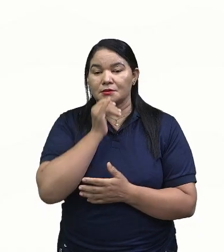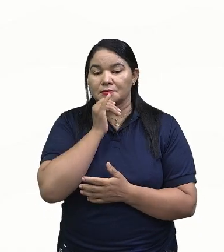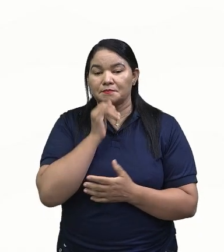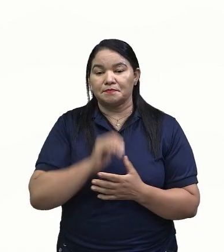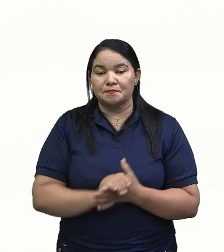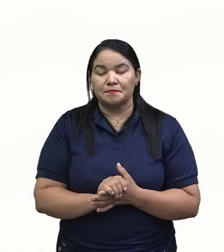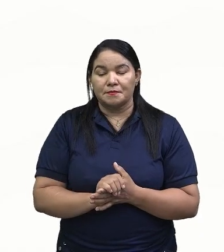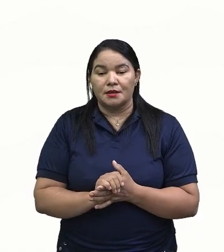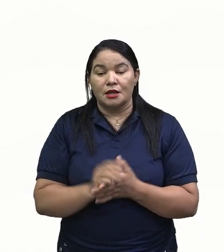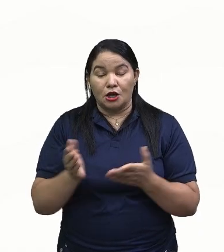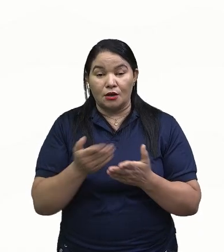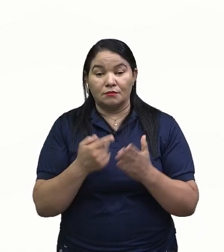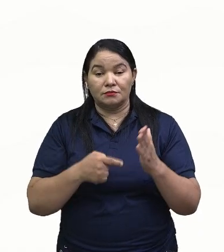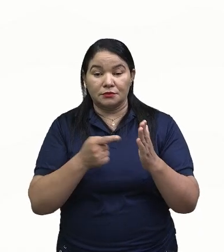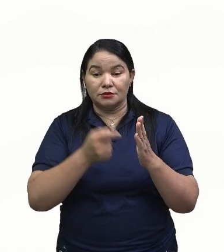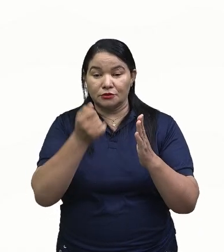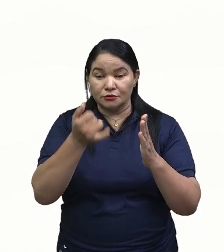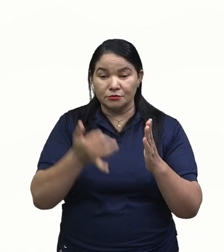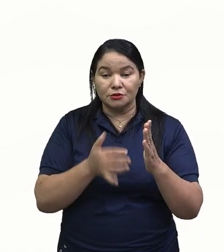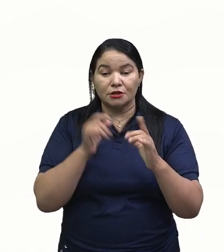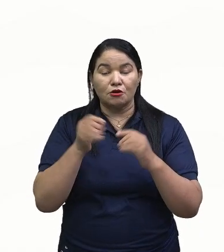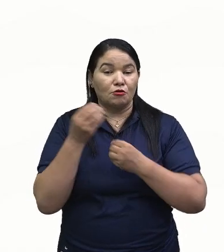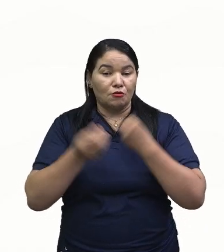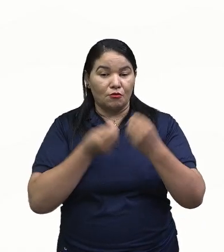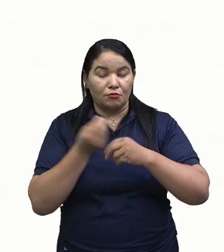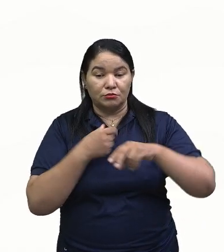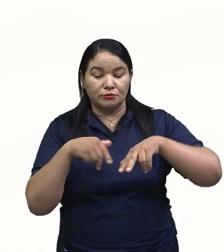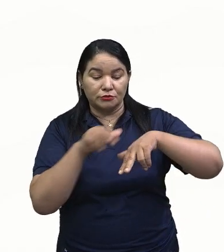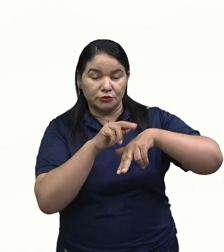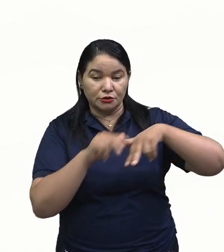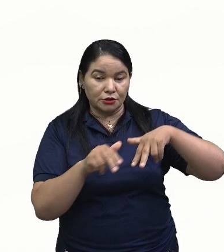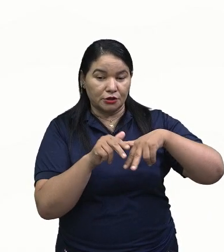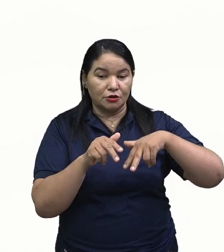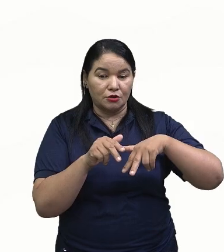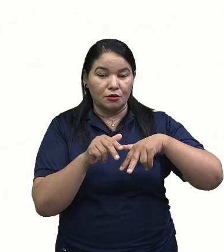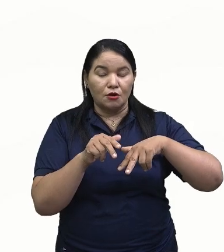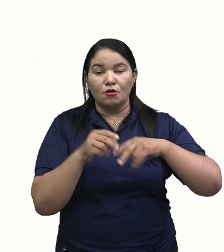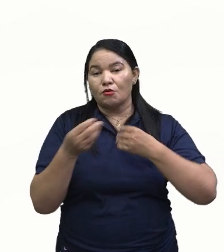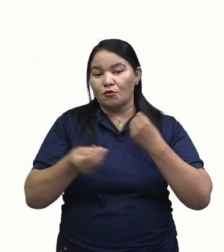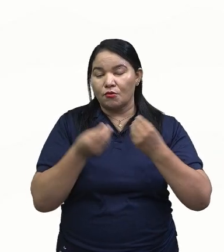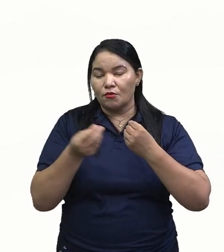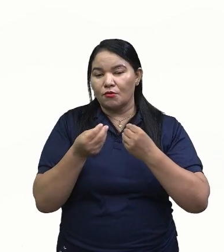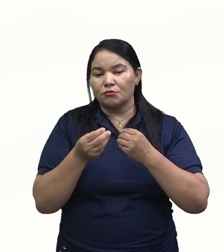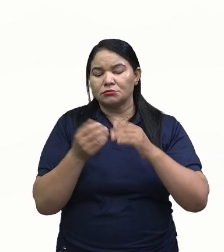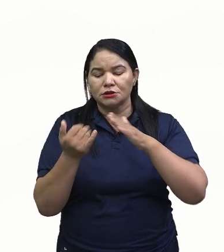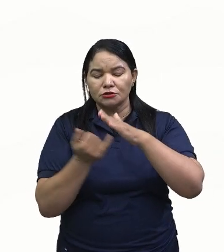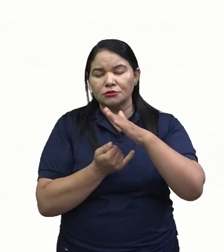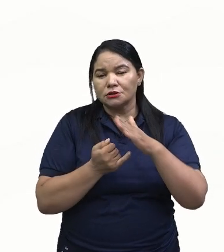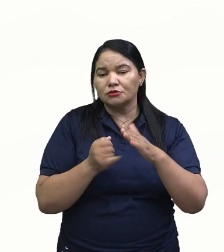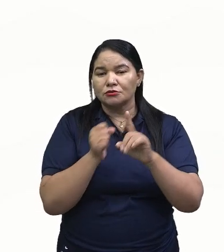vão determinar como o gênero ele é construído. E que instituições sociais são essas?